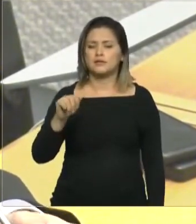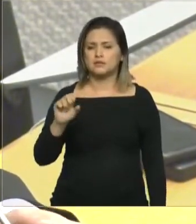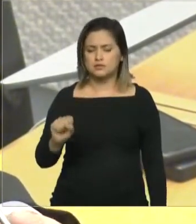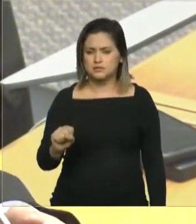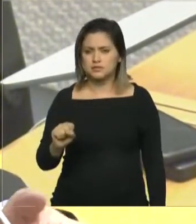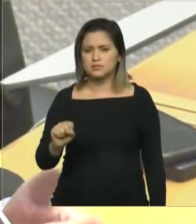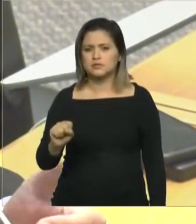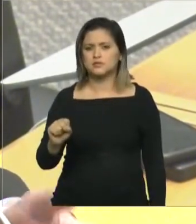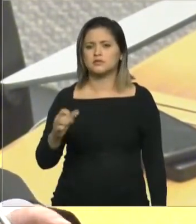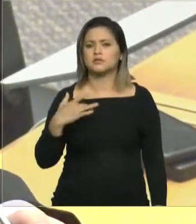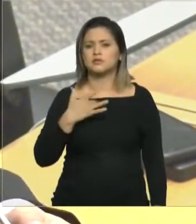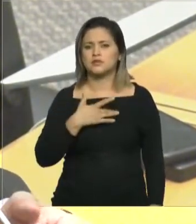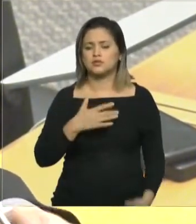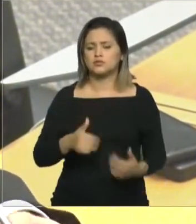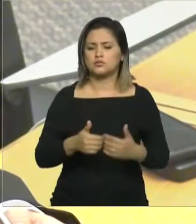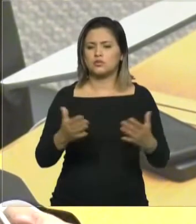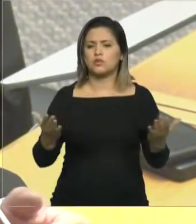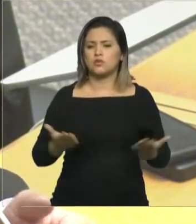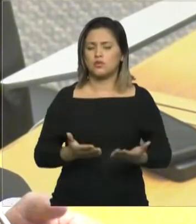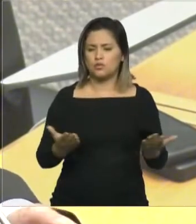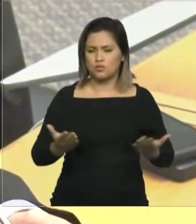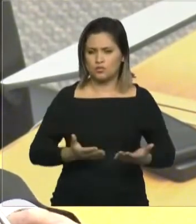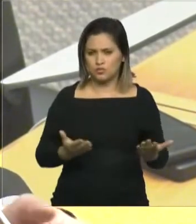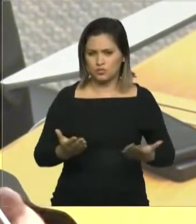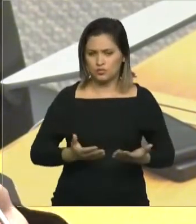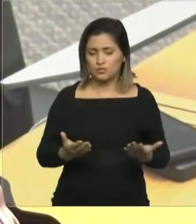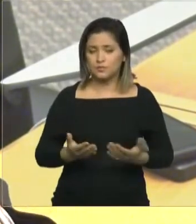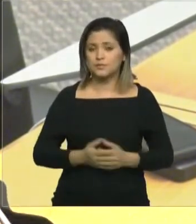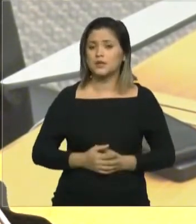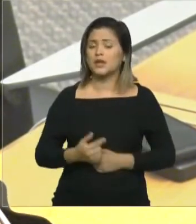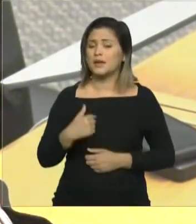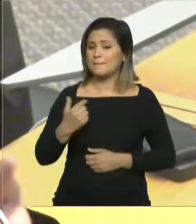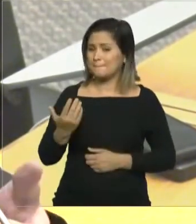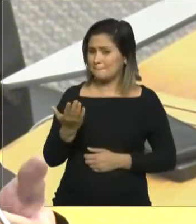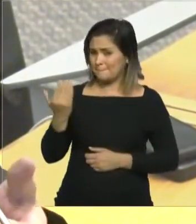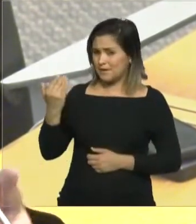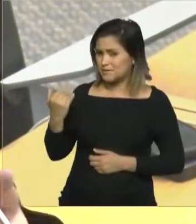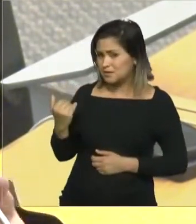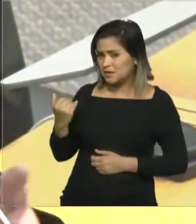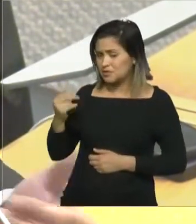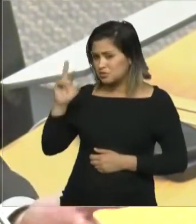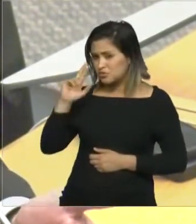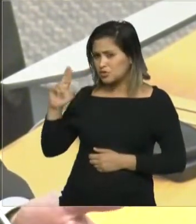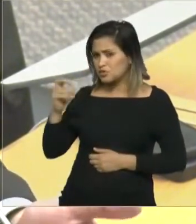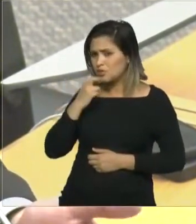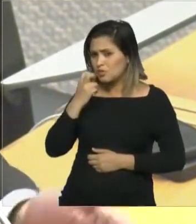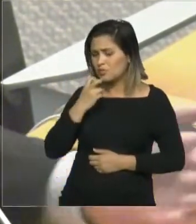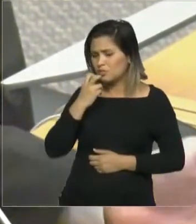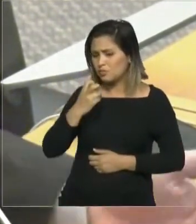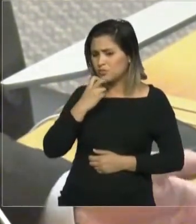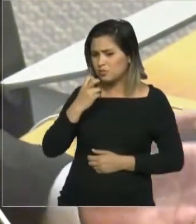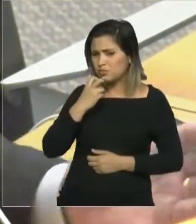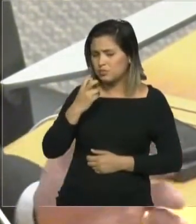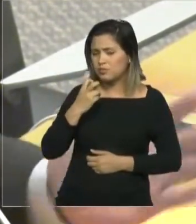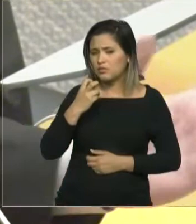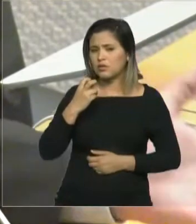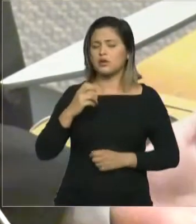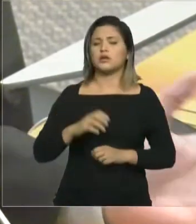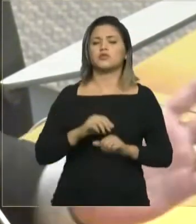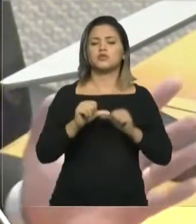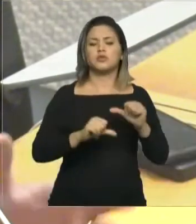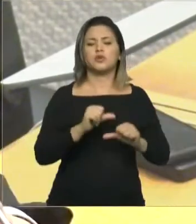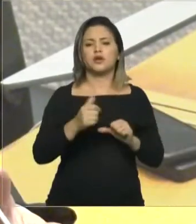isso é significativo. Fui diretor de socorrão numa época de completa catástrofe na transição de um